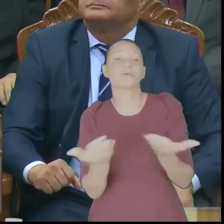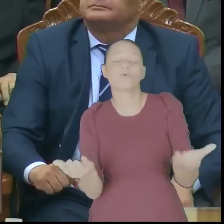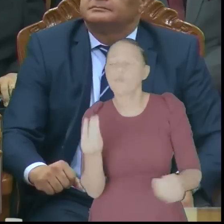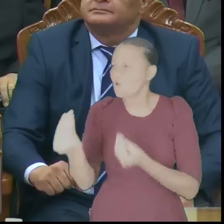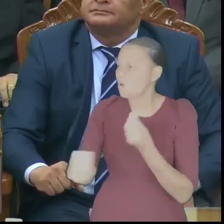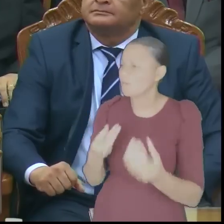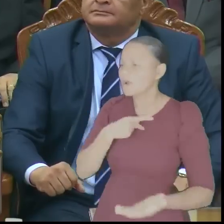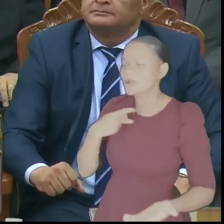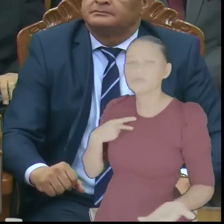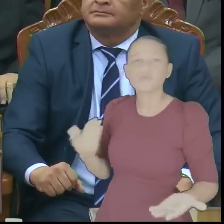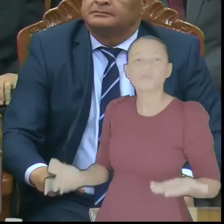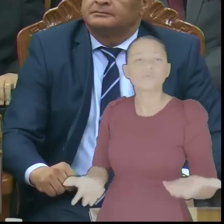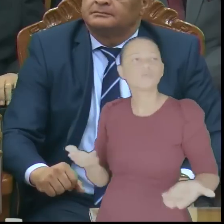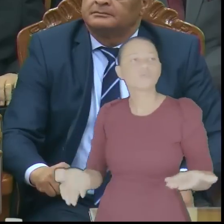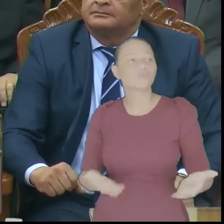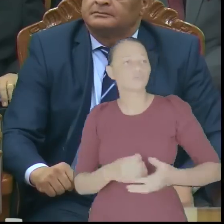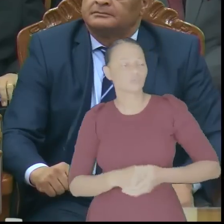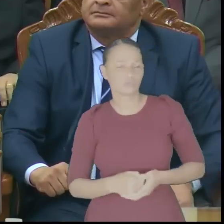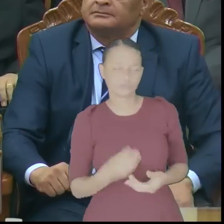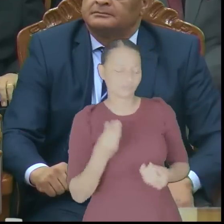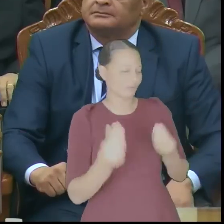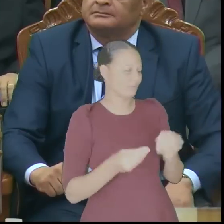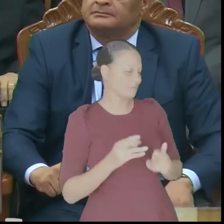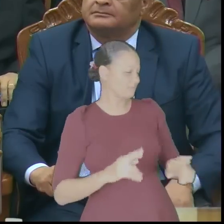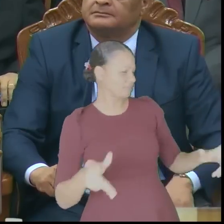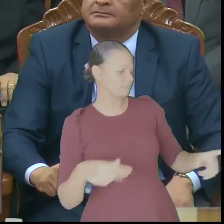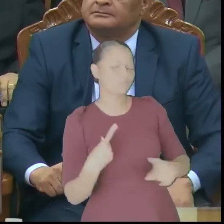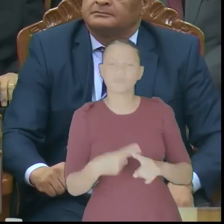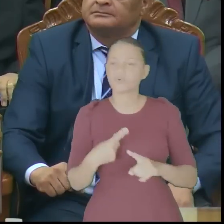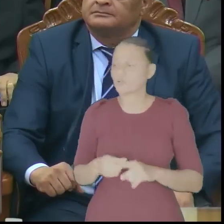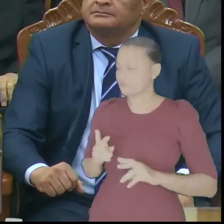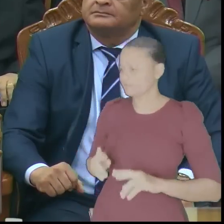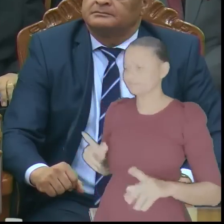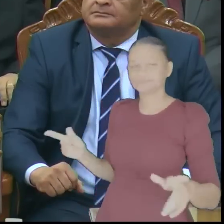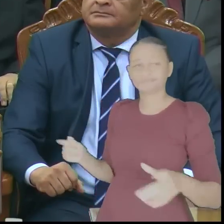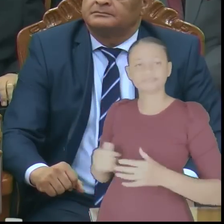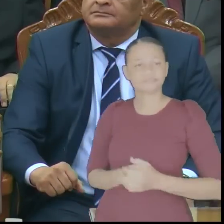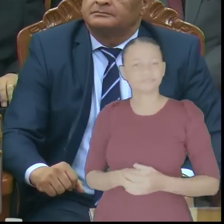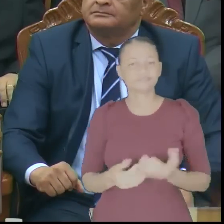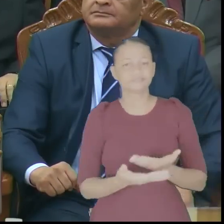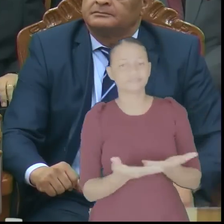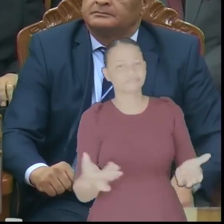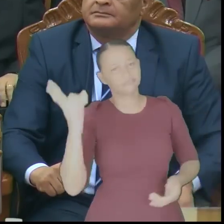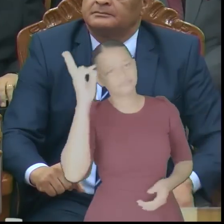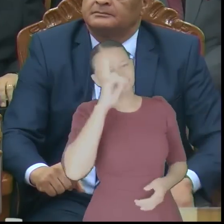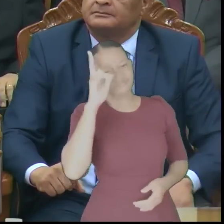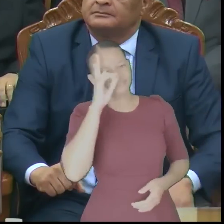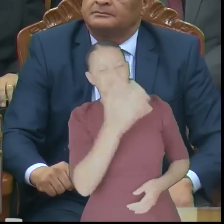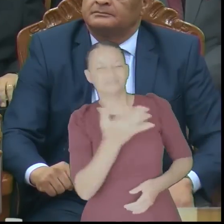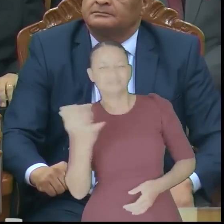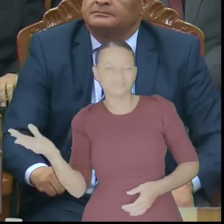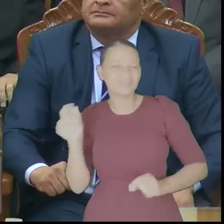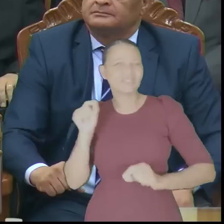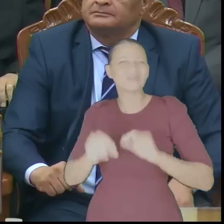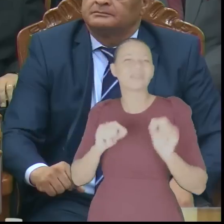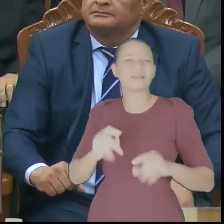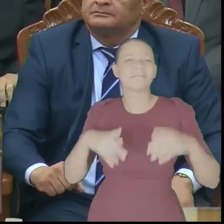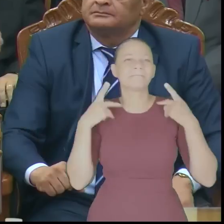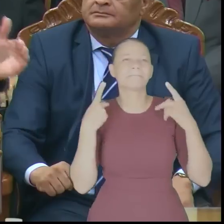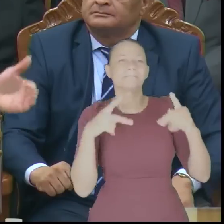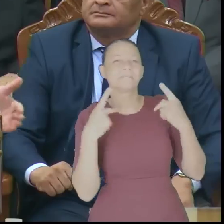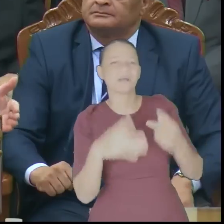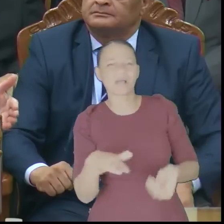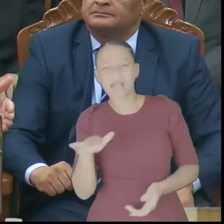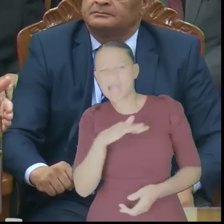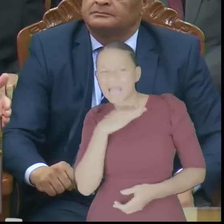pastor? Bom, como é diferente? Por que é diferente? Você lembra que eu iniciei o meu sermão dizendo que a morte só tem